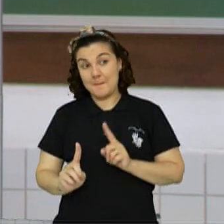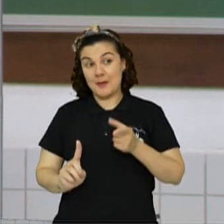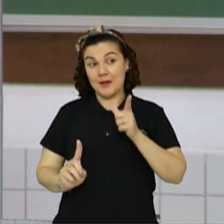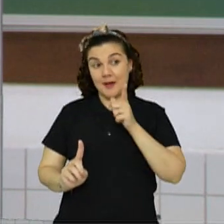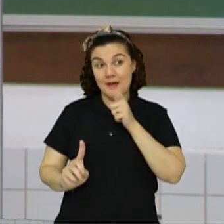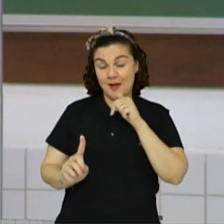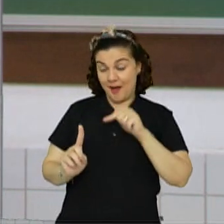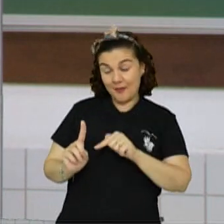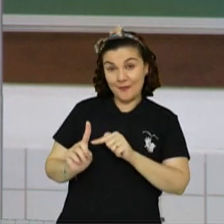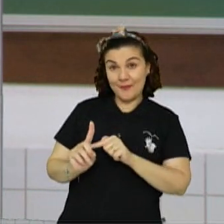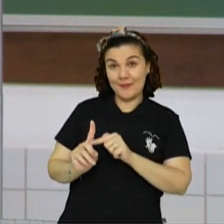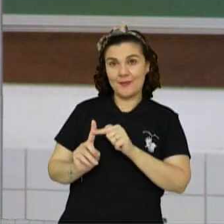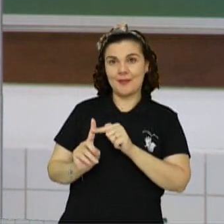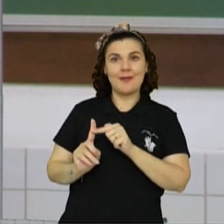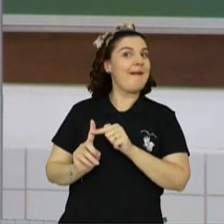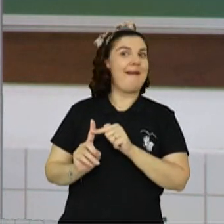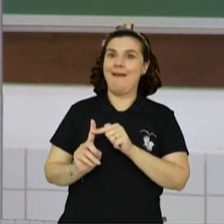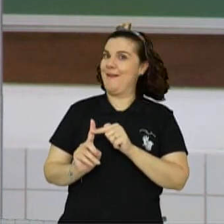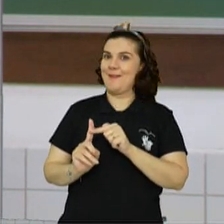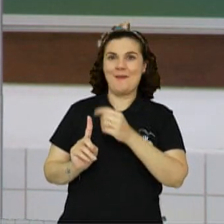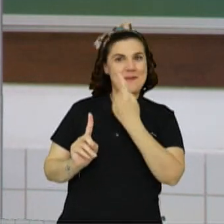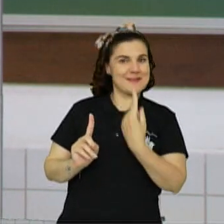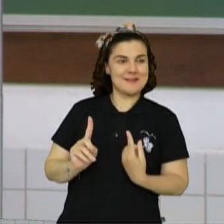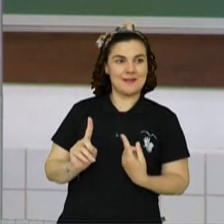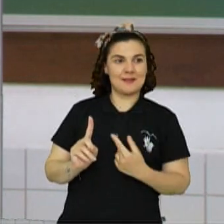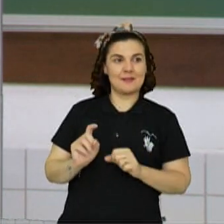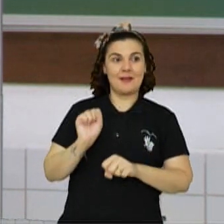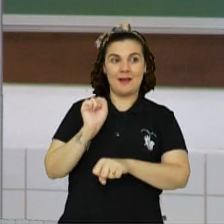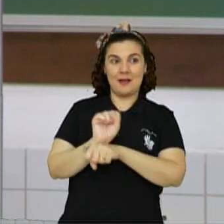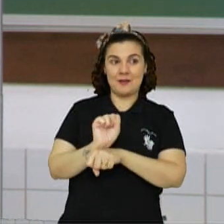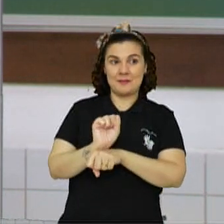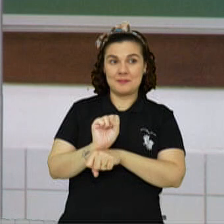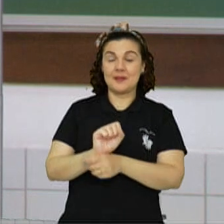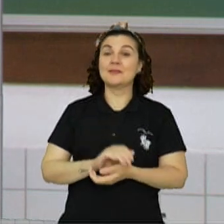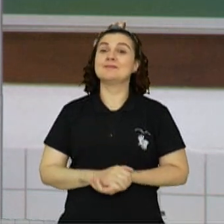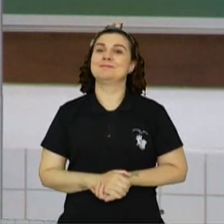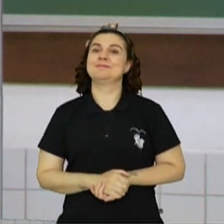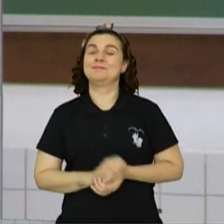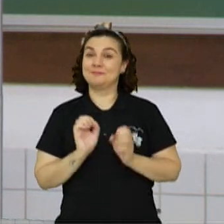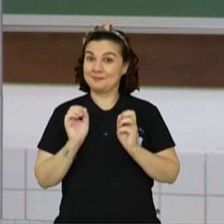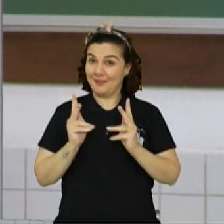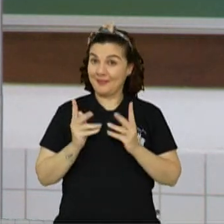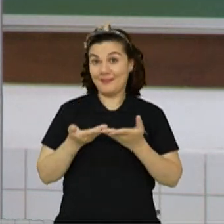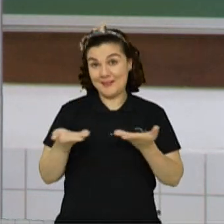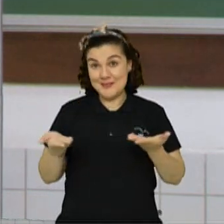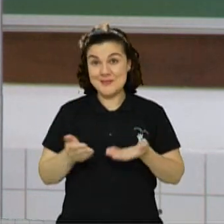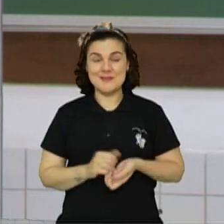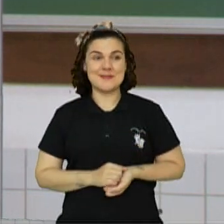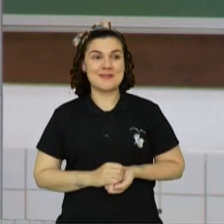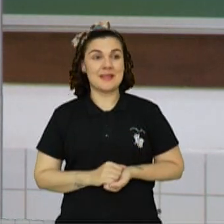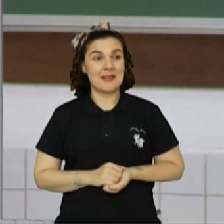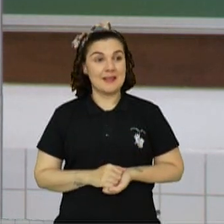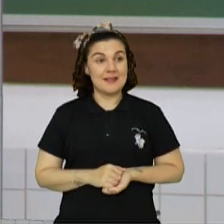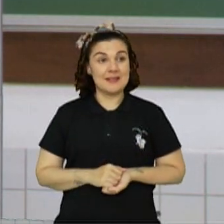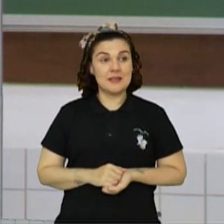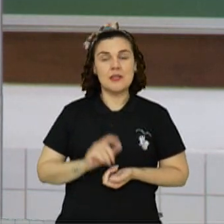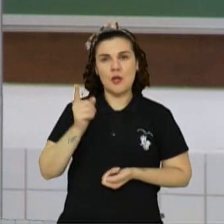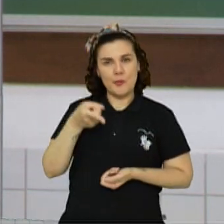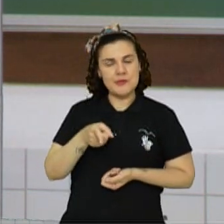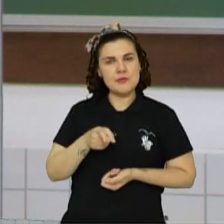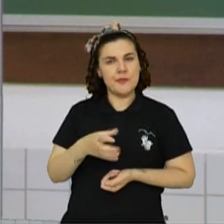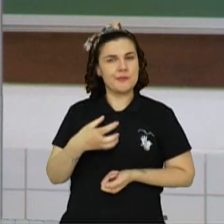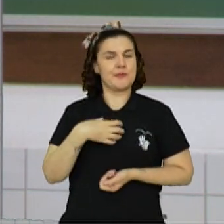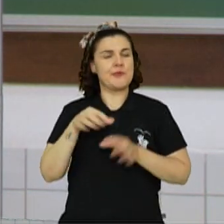quando chegou a água, ela não é mais densa do que a água. Aí ela permaneceu aqui. Tá bom, pessoal? Então, essa é uma maneira